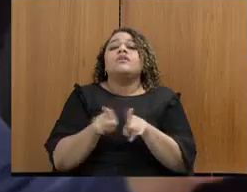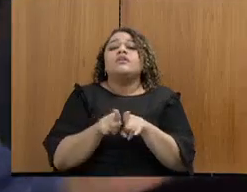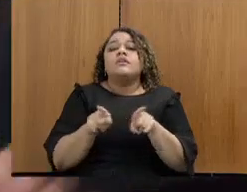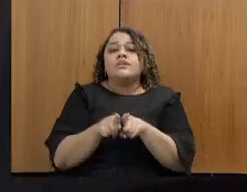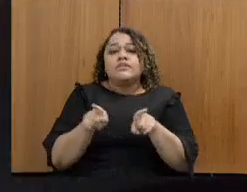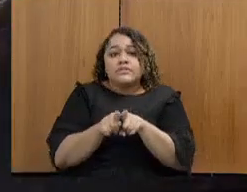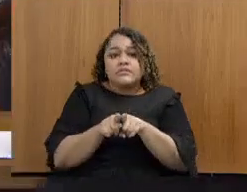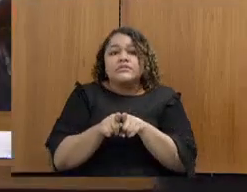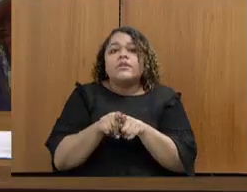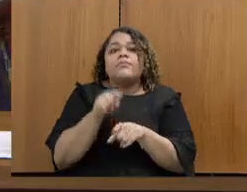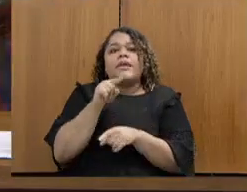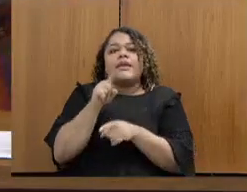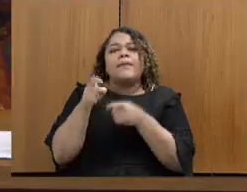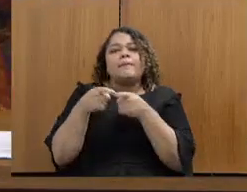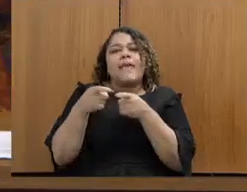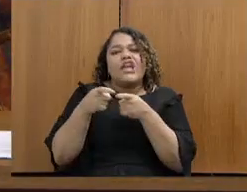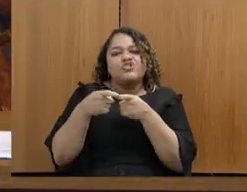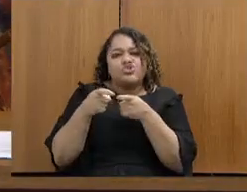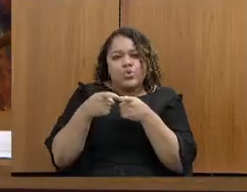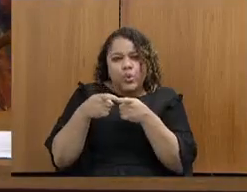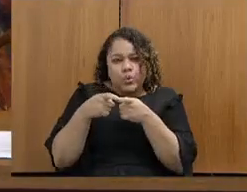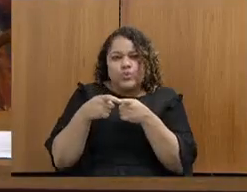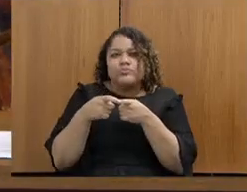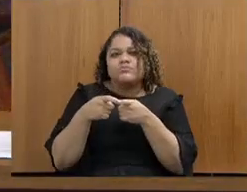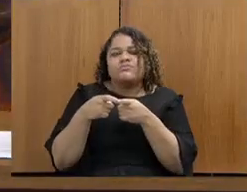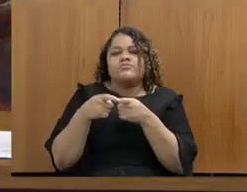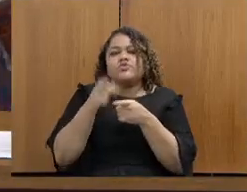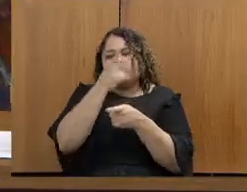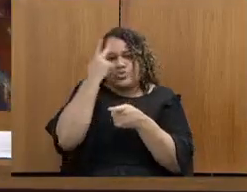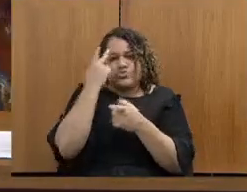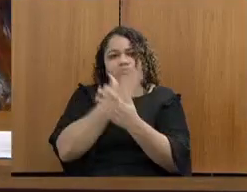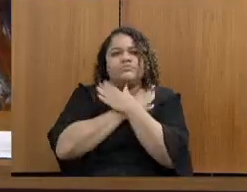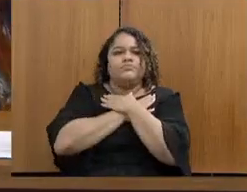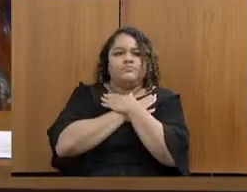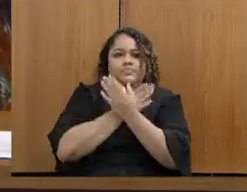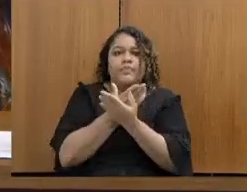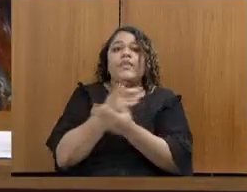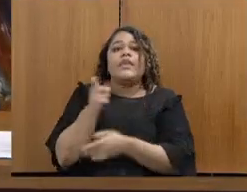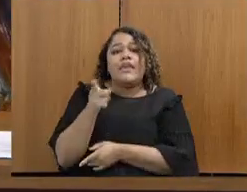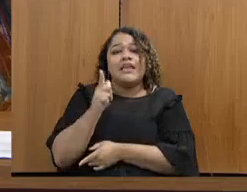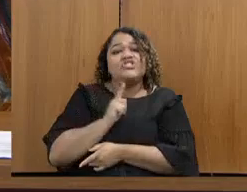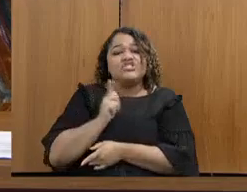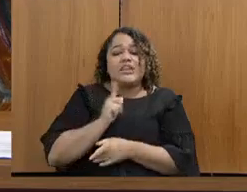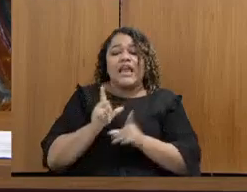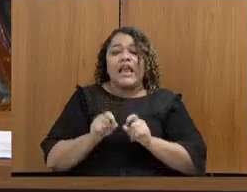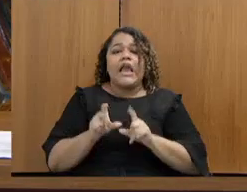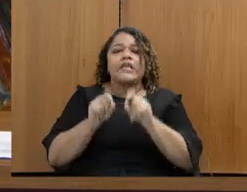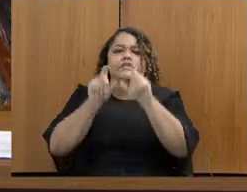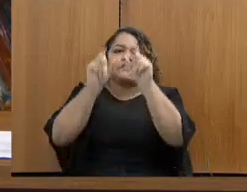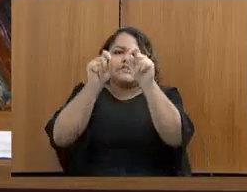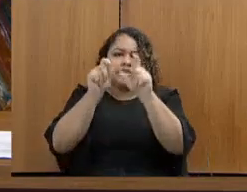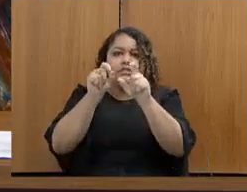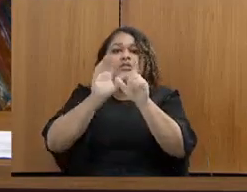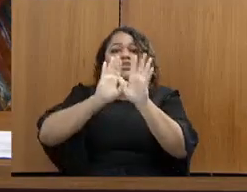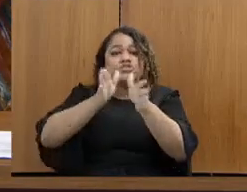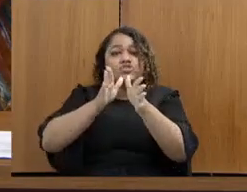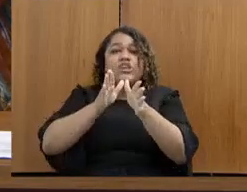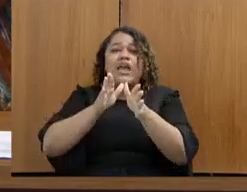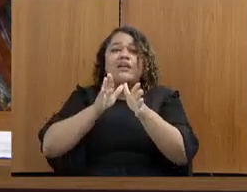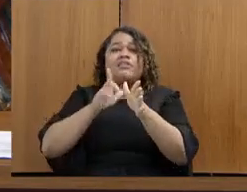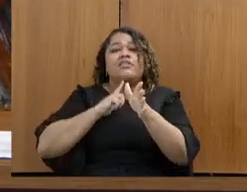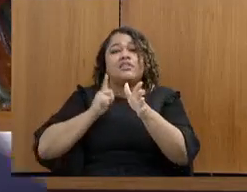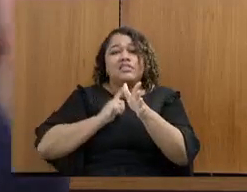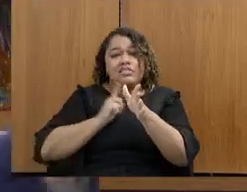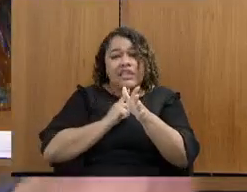do colega médico Legista que ele tinha um problema de câncer também estado avançado que já em metástase para o fígado então a gente não pode